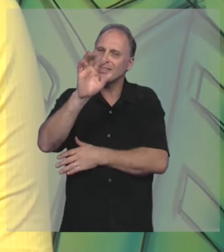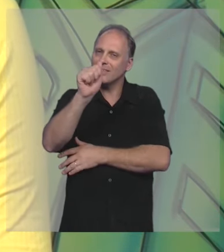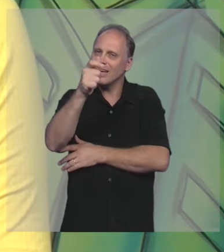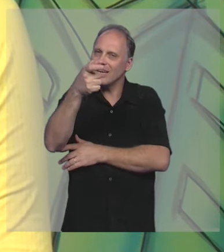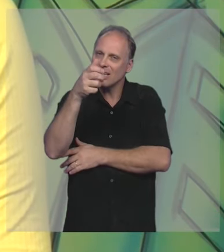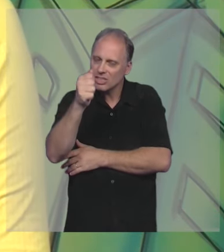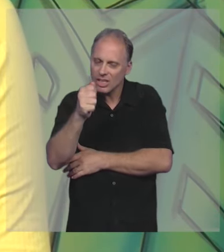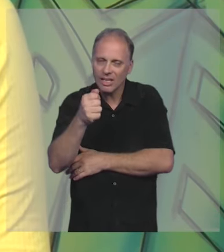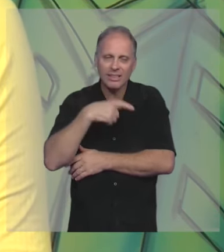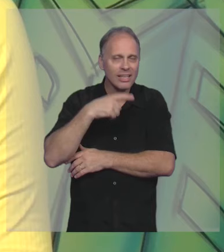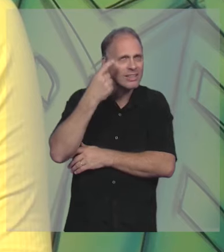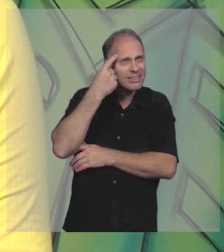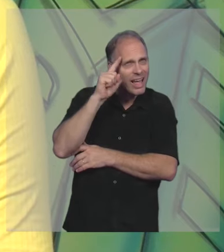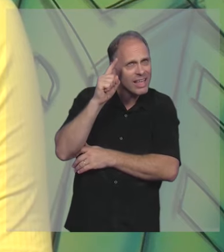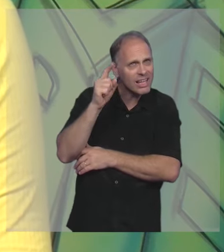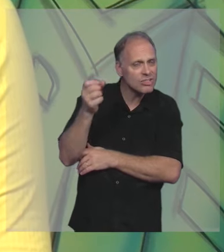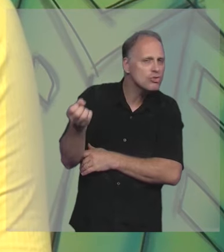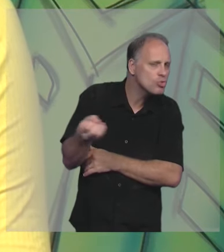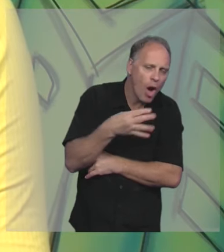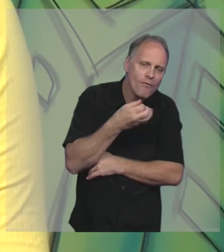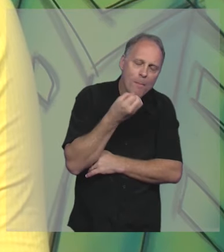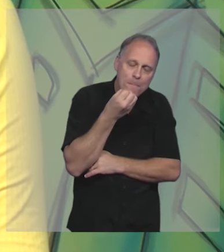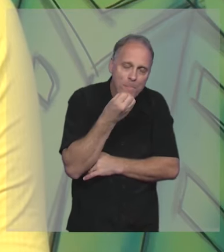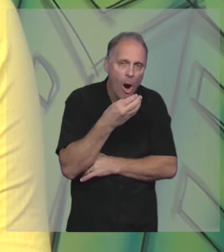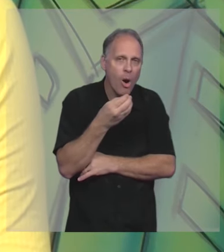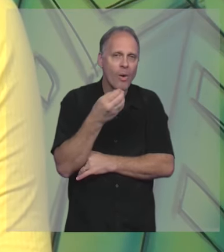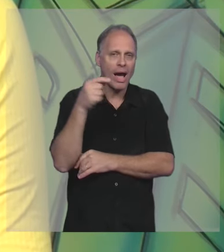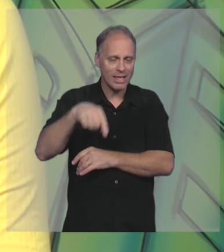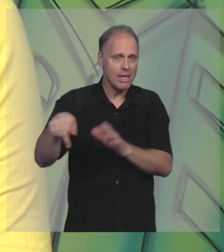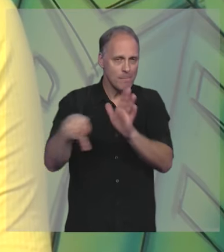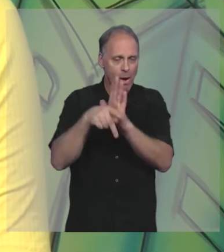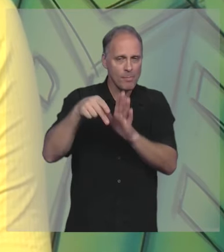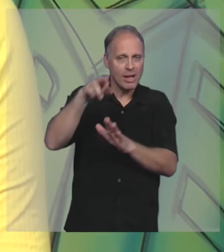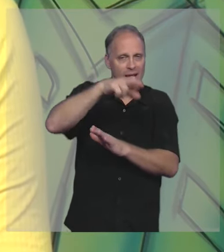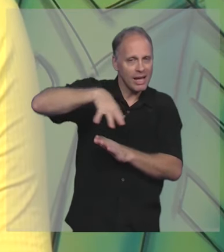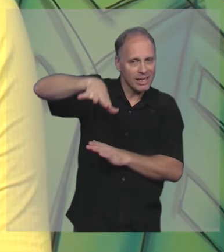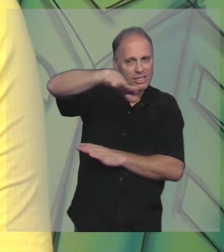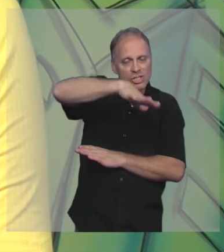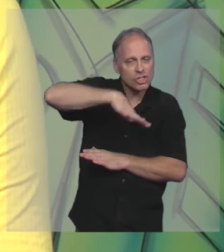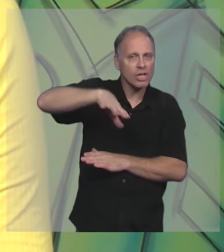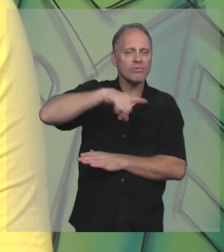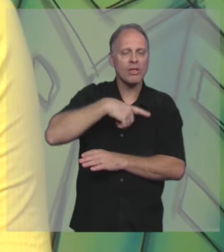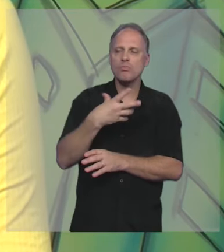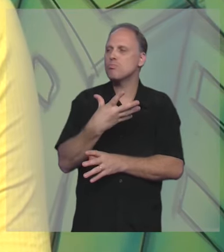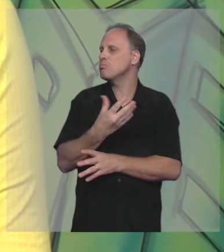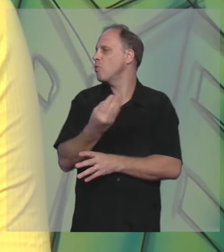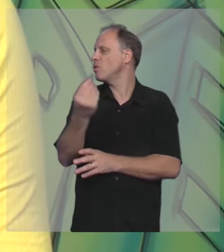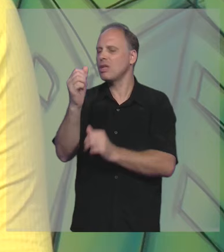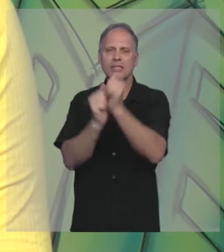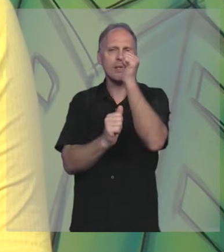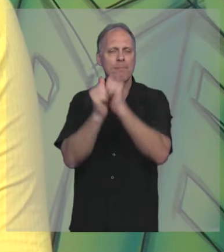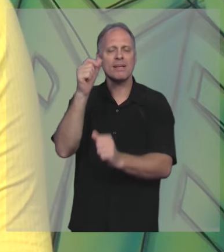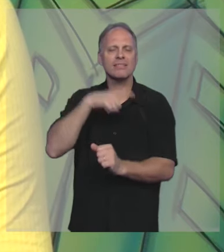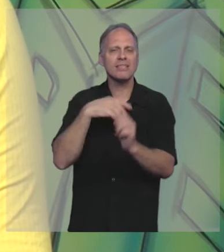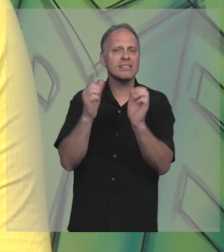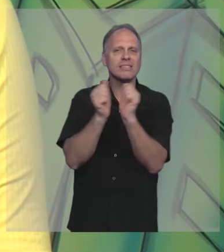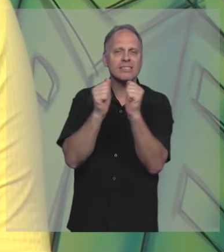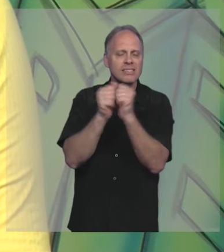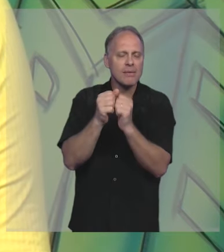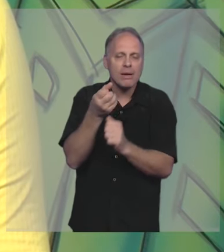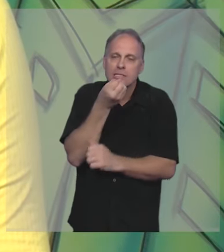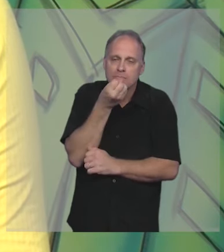ideia, muitas vezes ideias inovadoras, até mesmo aqui no Vale dos Sinos nós temos inúmeras empresas com